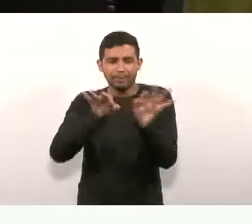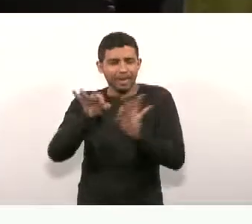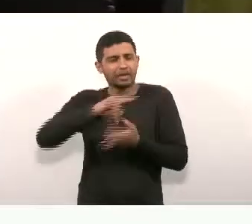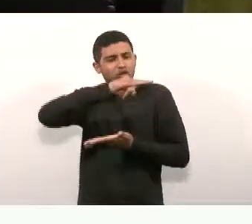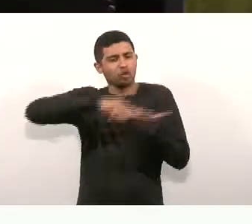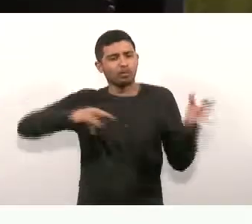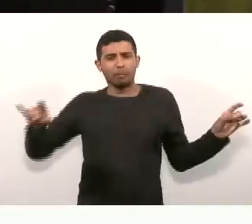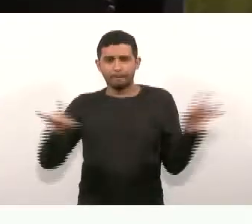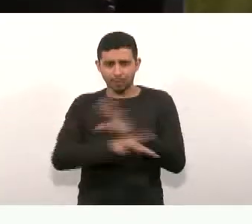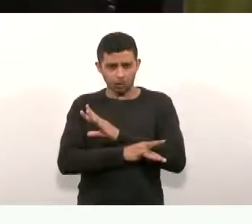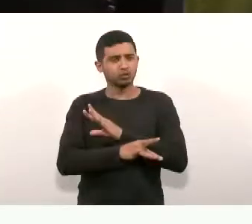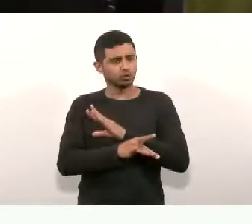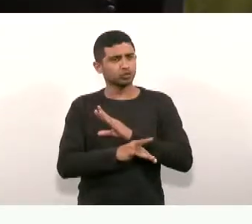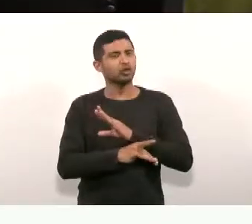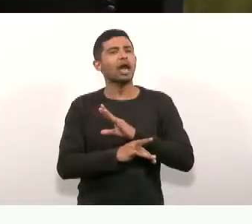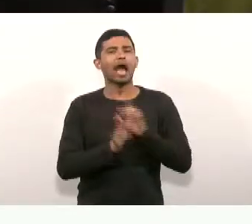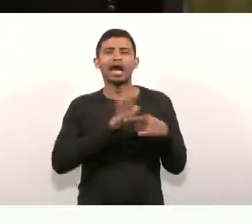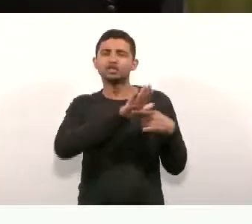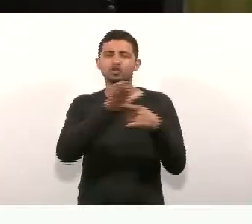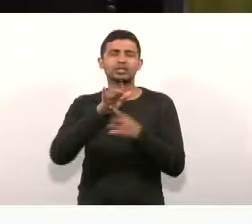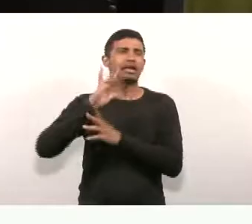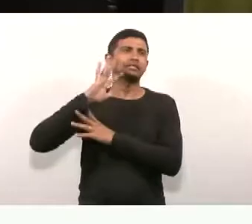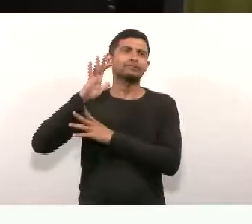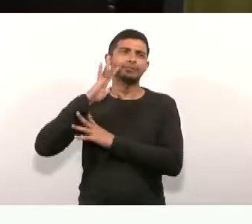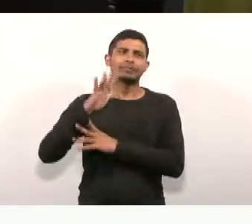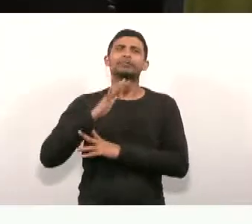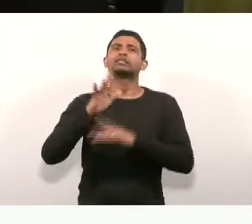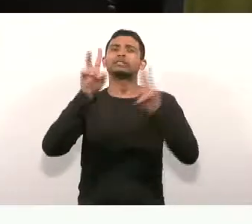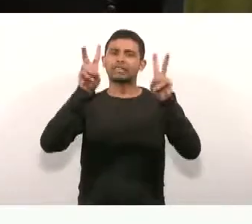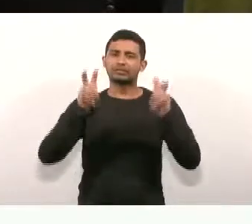sentido e tivesse refletindo as reais questões.